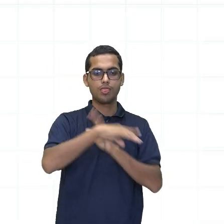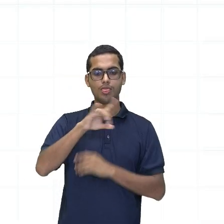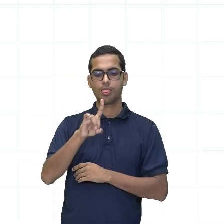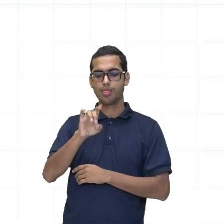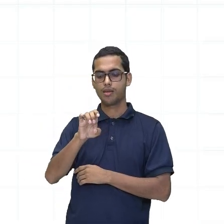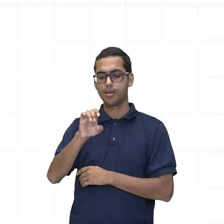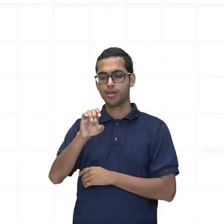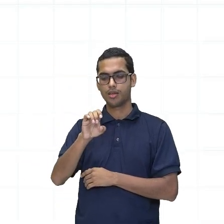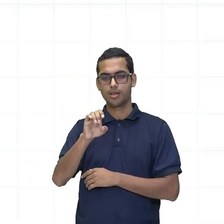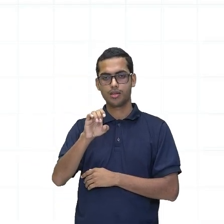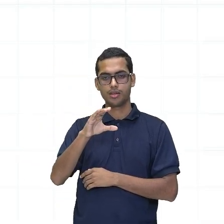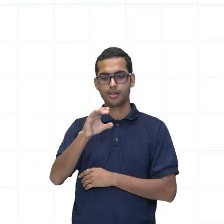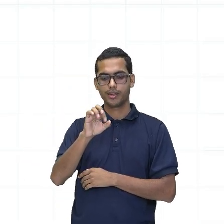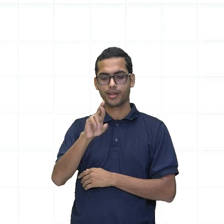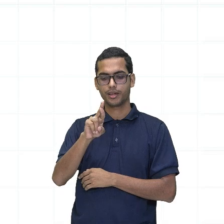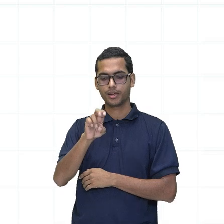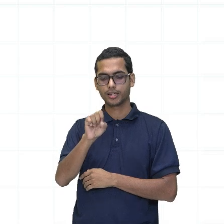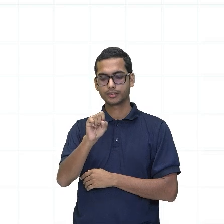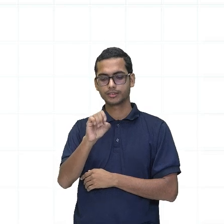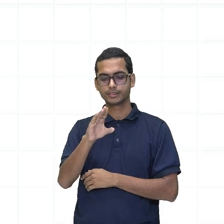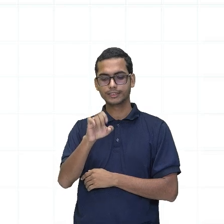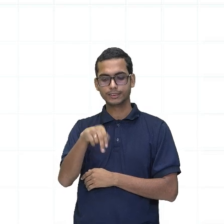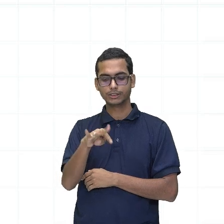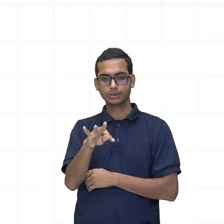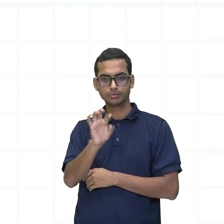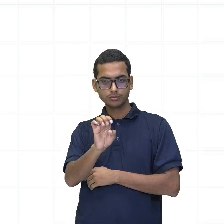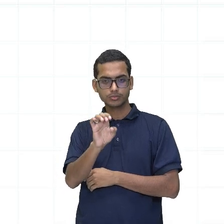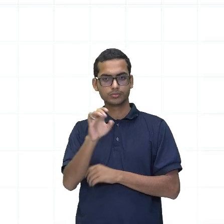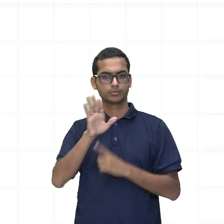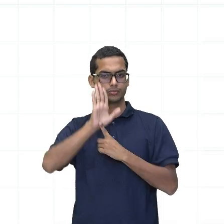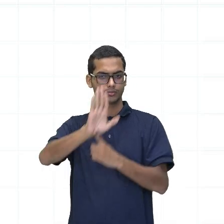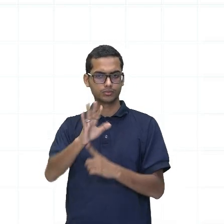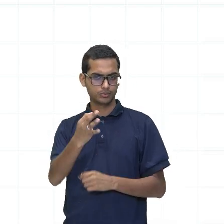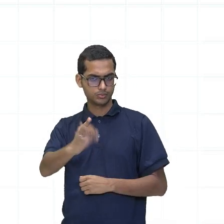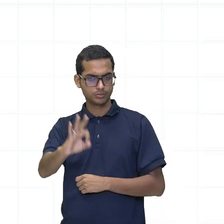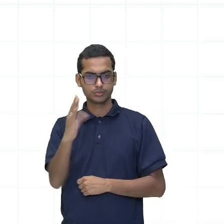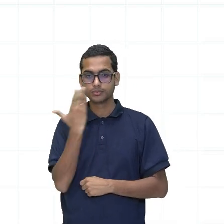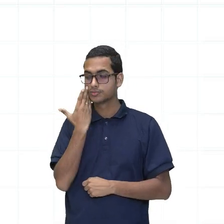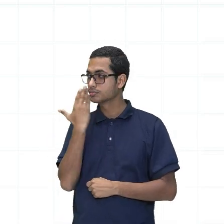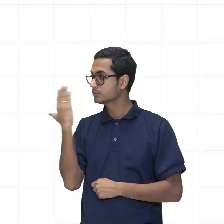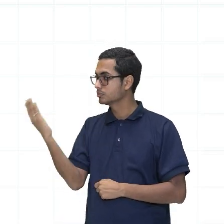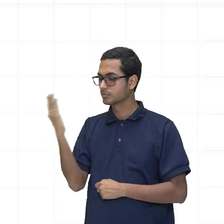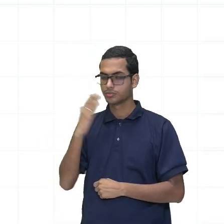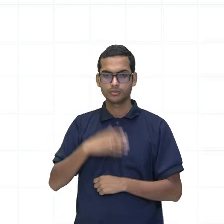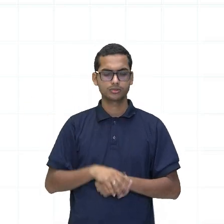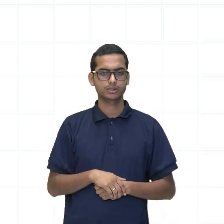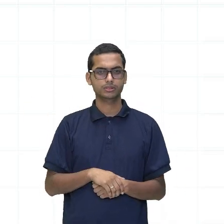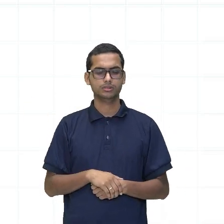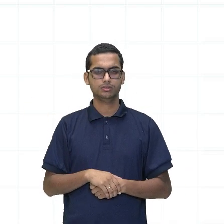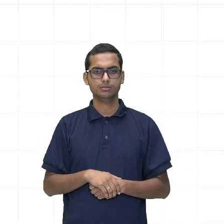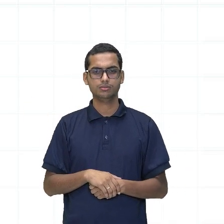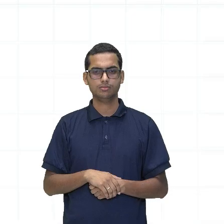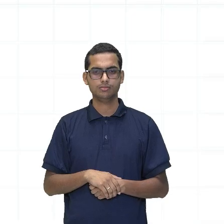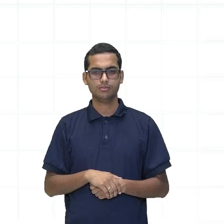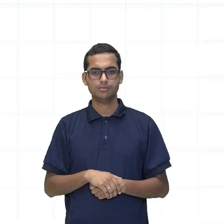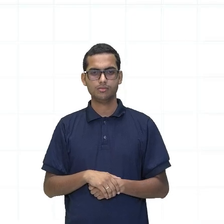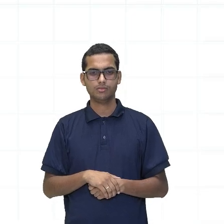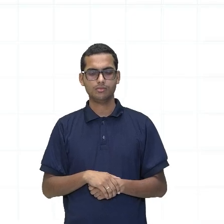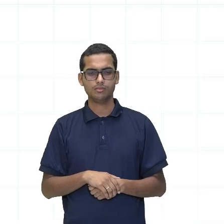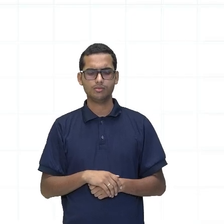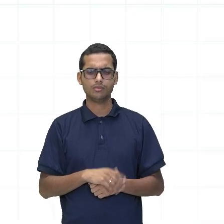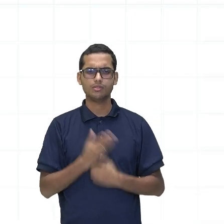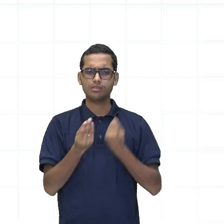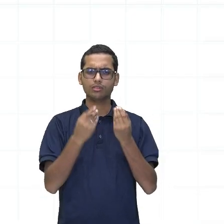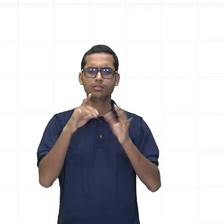percebam. Agora, ó, ela ficou decrescente. Se ela ficou